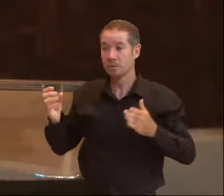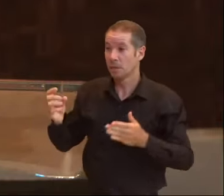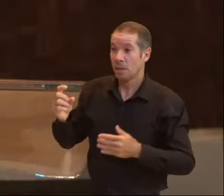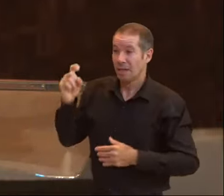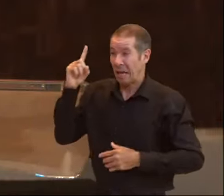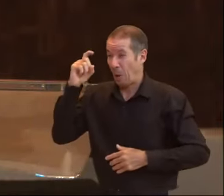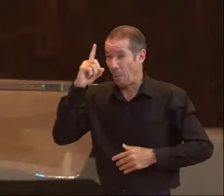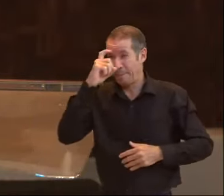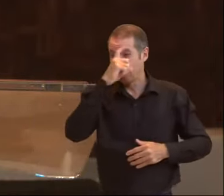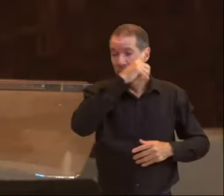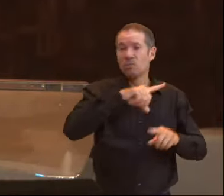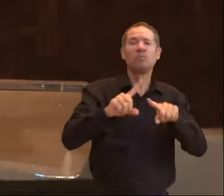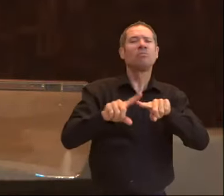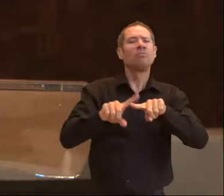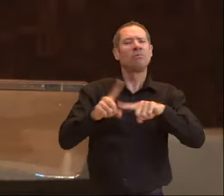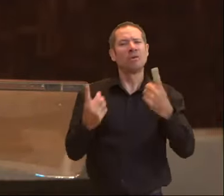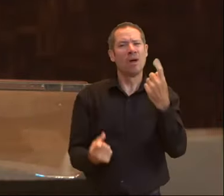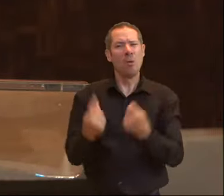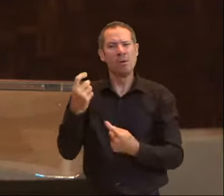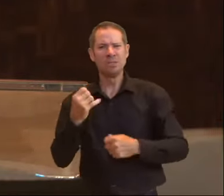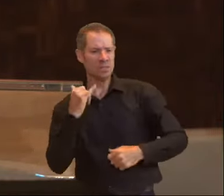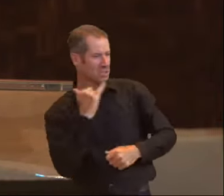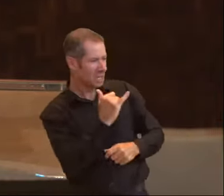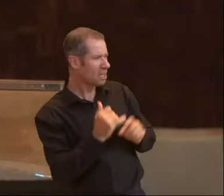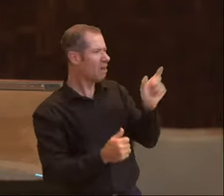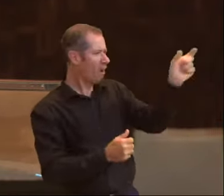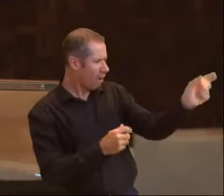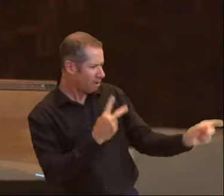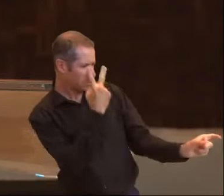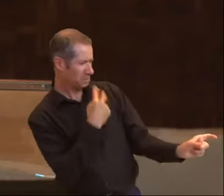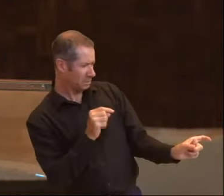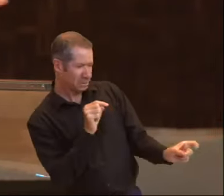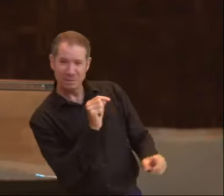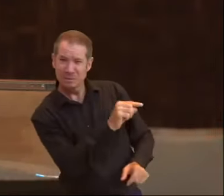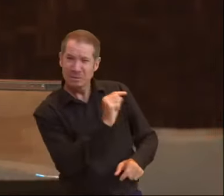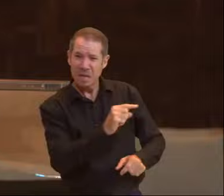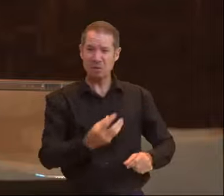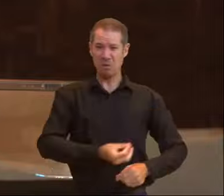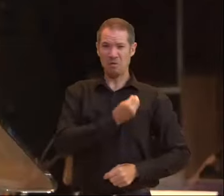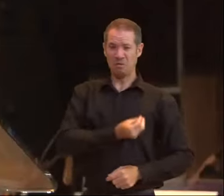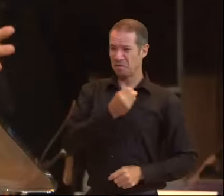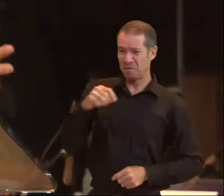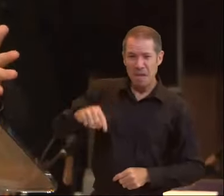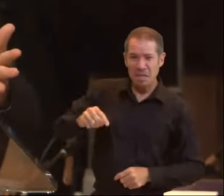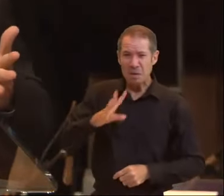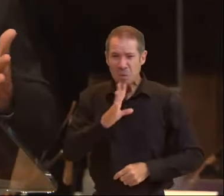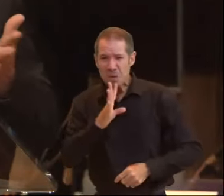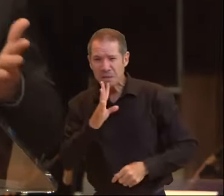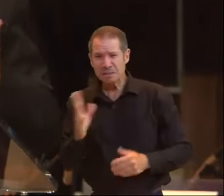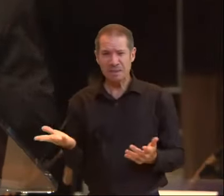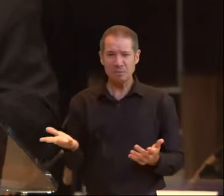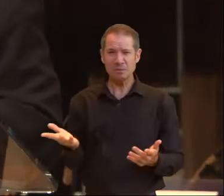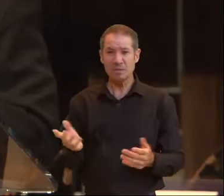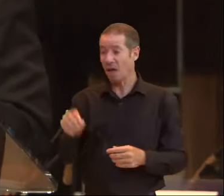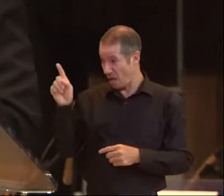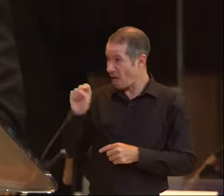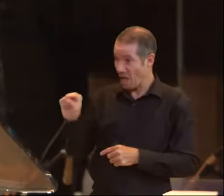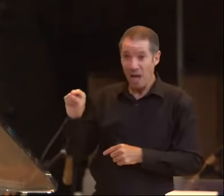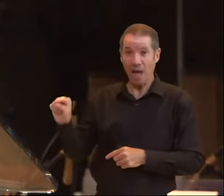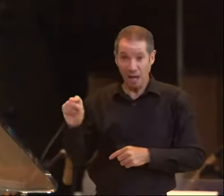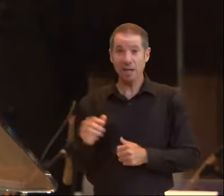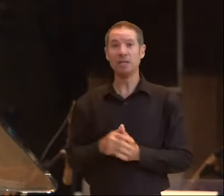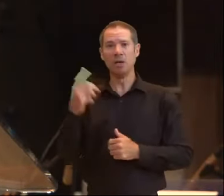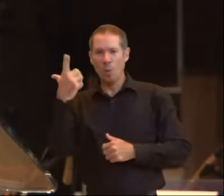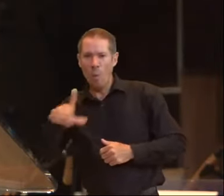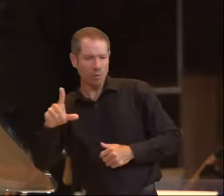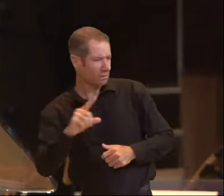dificuldades, porque alguns diziam: não é aquele cego que vivia aqui, que nós conhecemos? É ele.